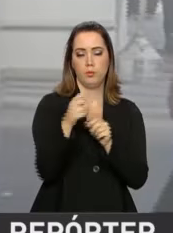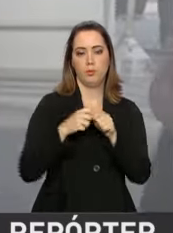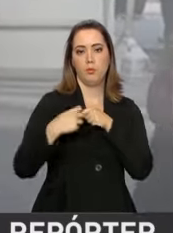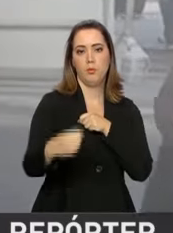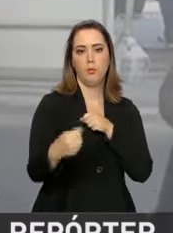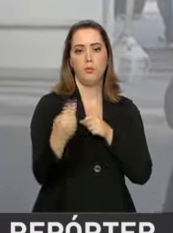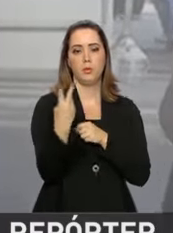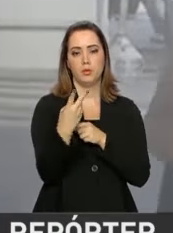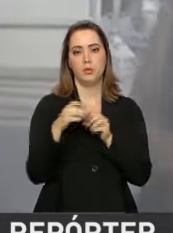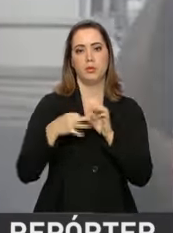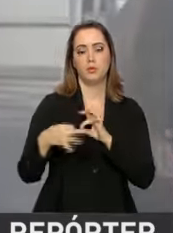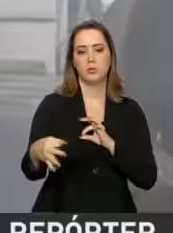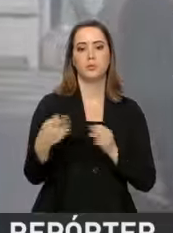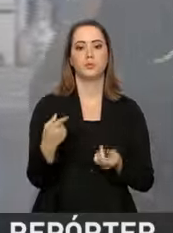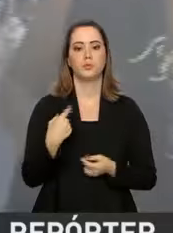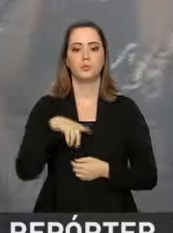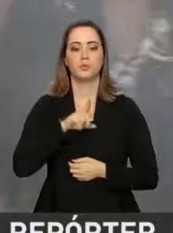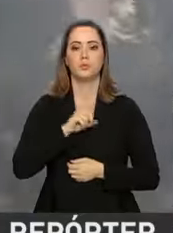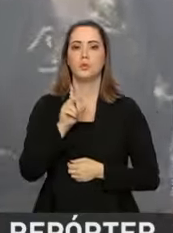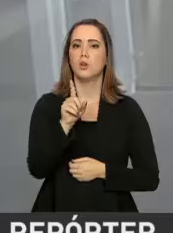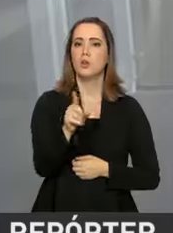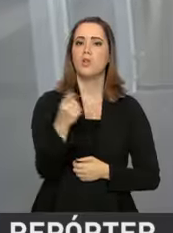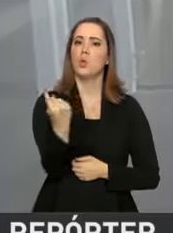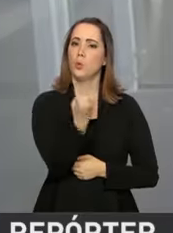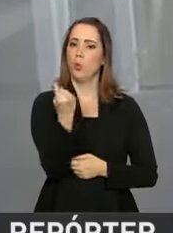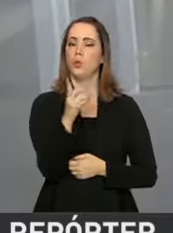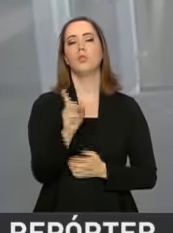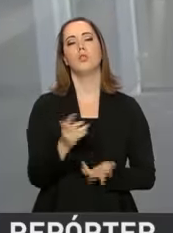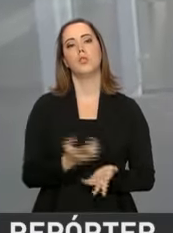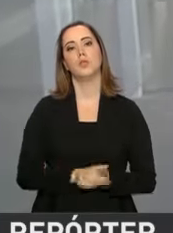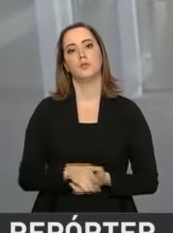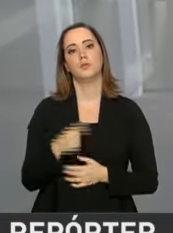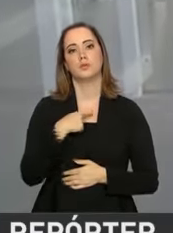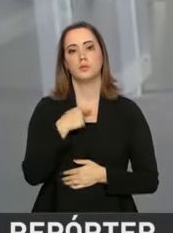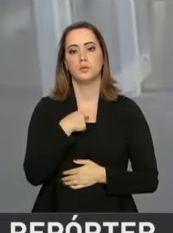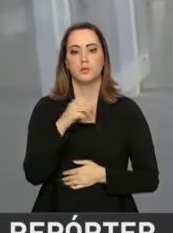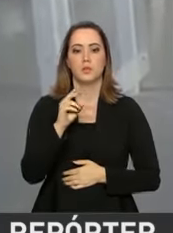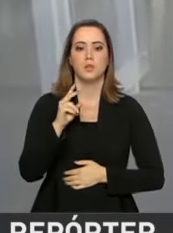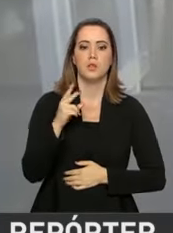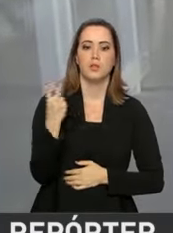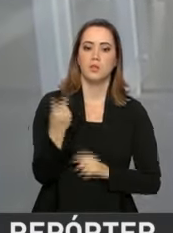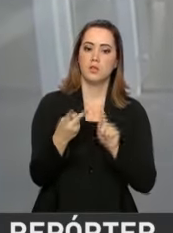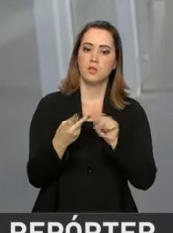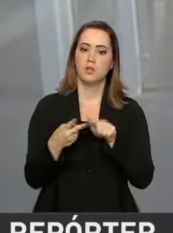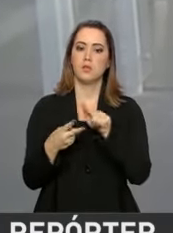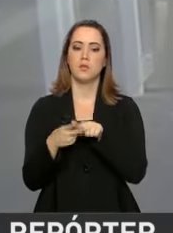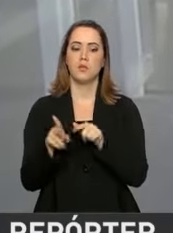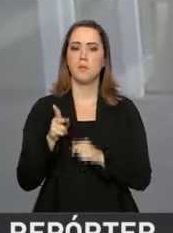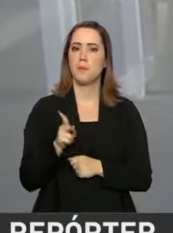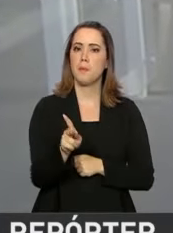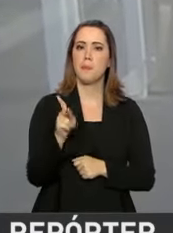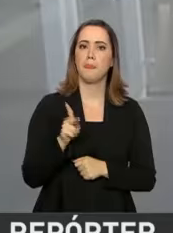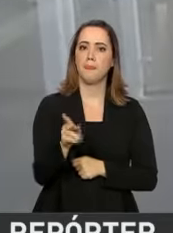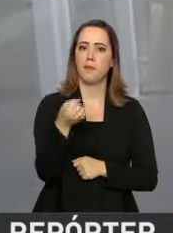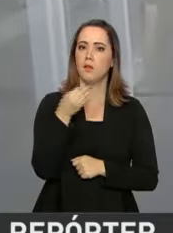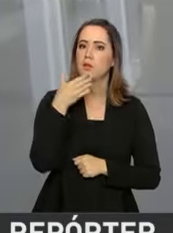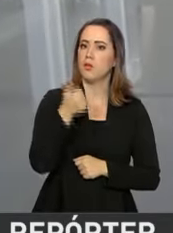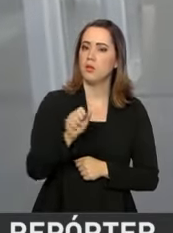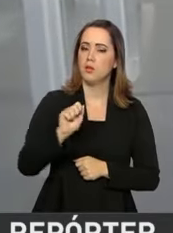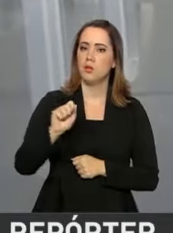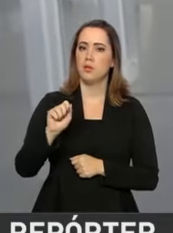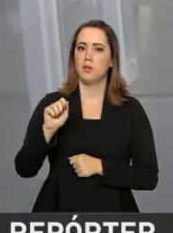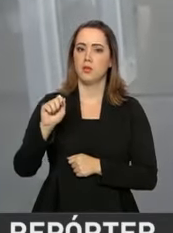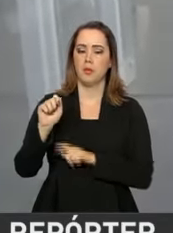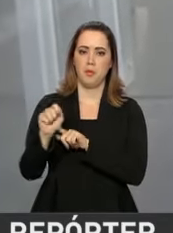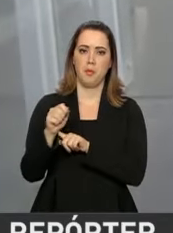E o caso do Celso não é exclusividade. Eu já tive todas as operadoras, por exemplo, e sempre prometem um bom sinal, que compram